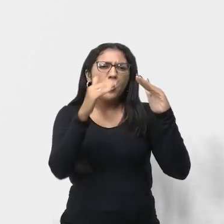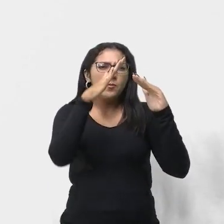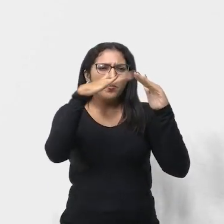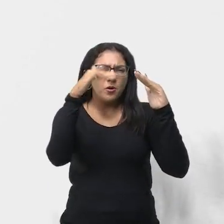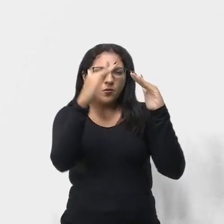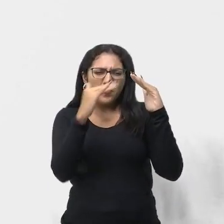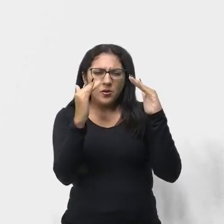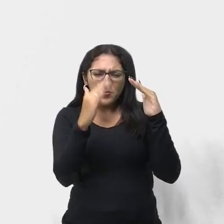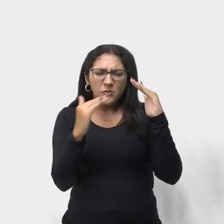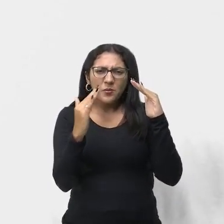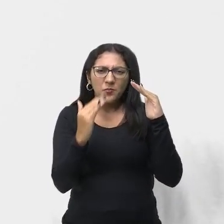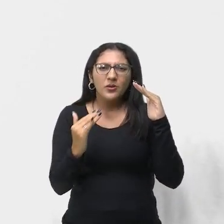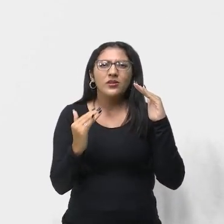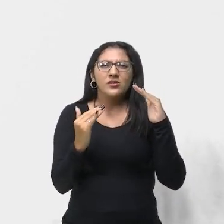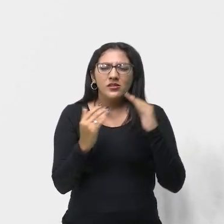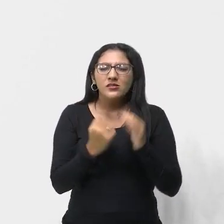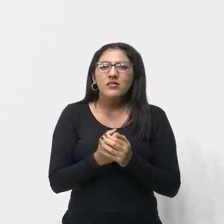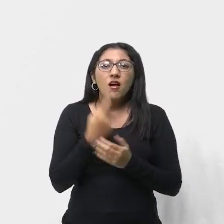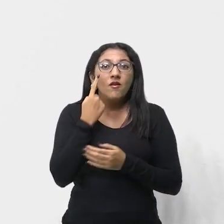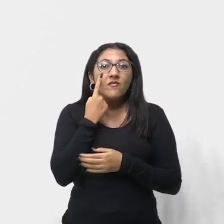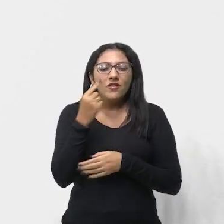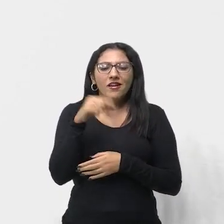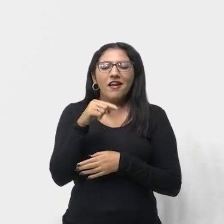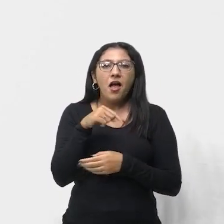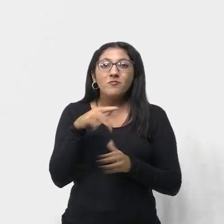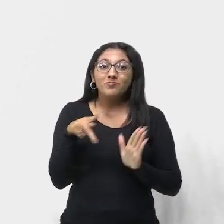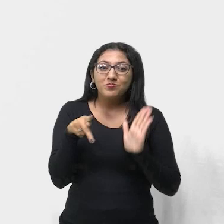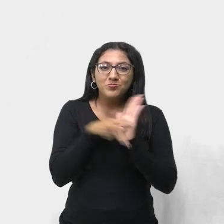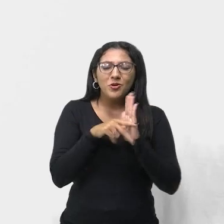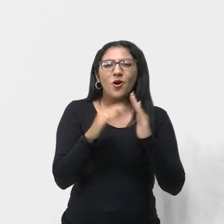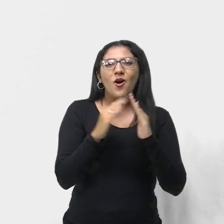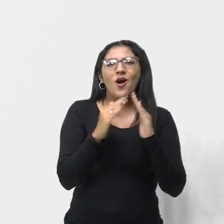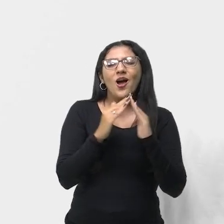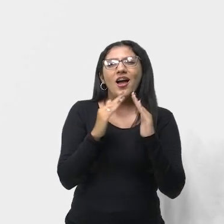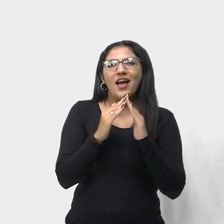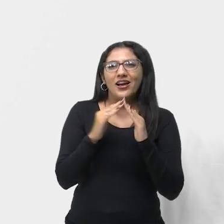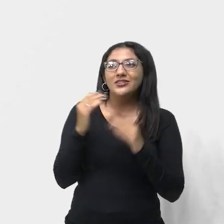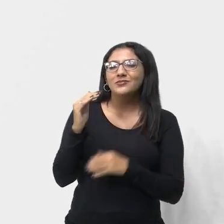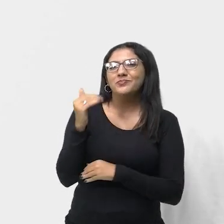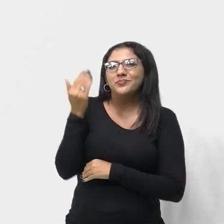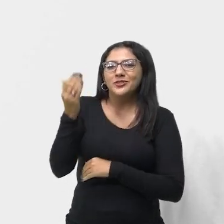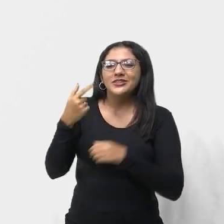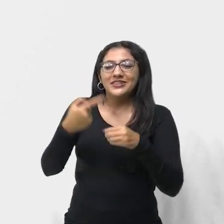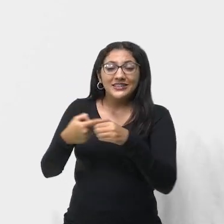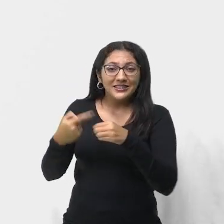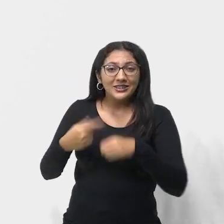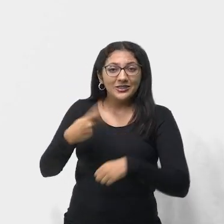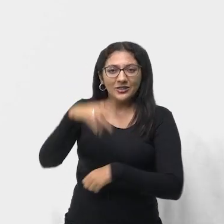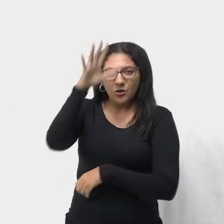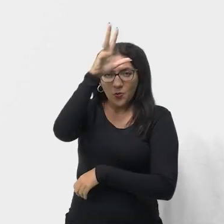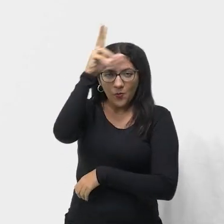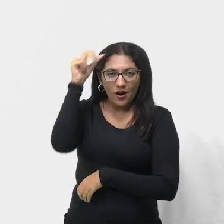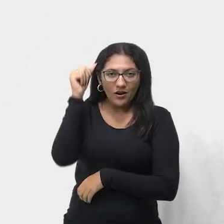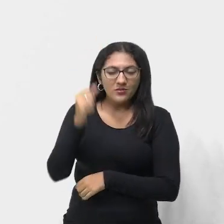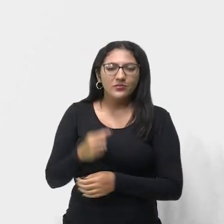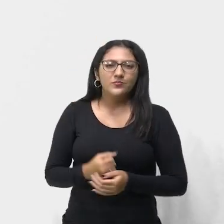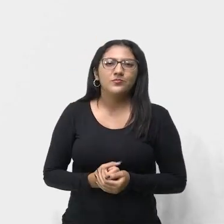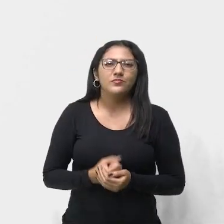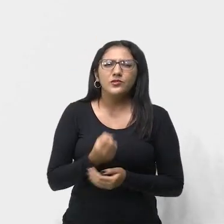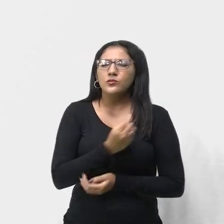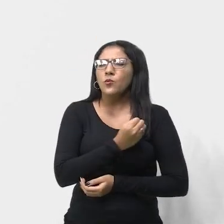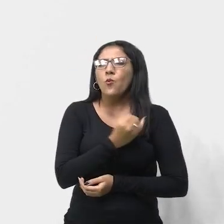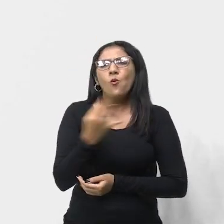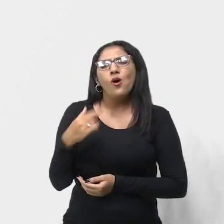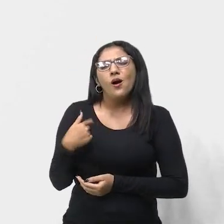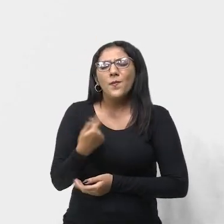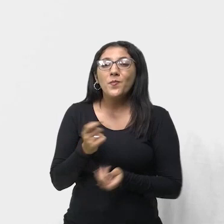enfim, né? Seria essa uma típica casa ribeirinha do interior do nosso Amazonas. Quantas a gente já não pôde ver